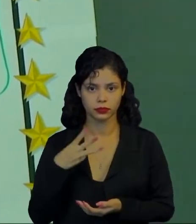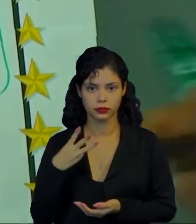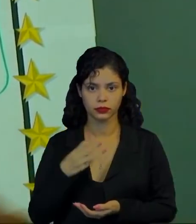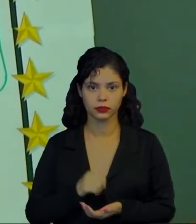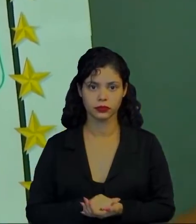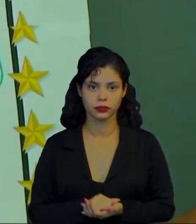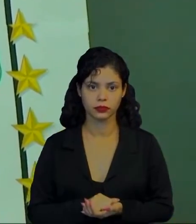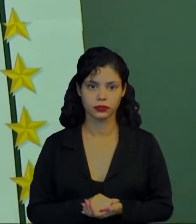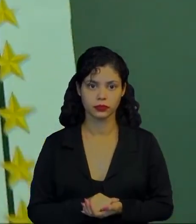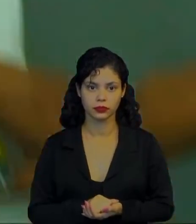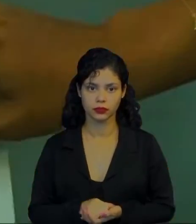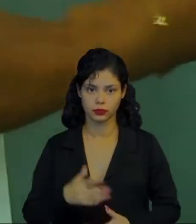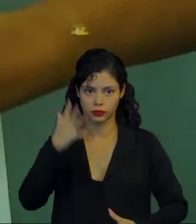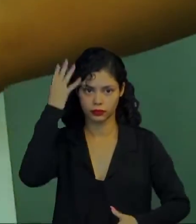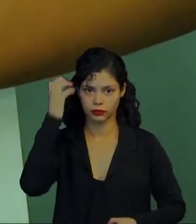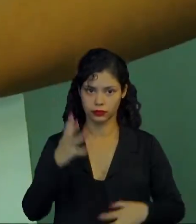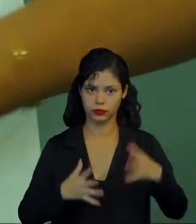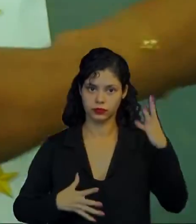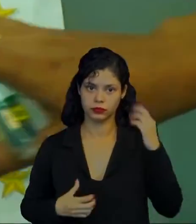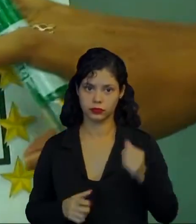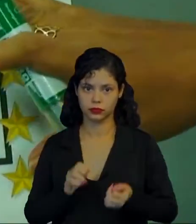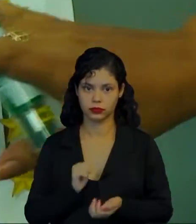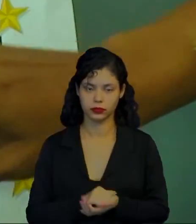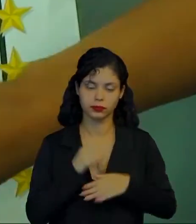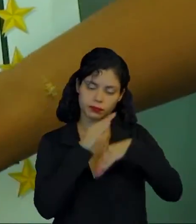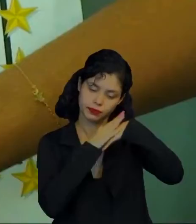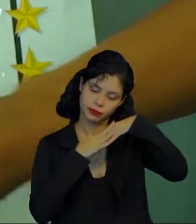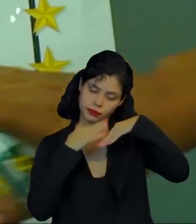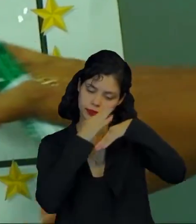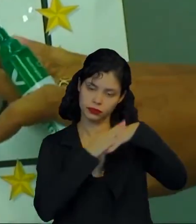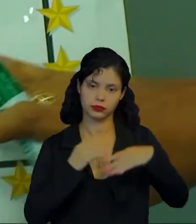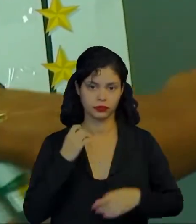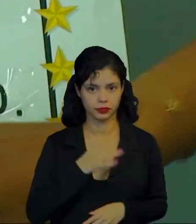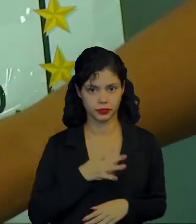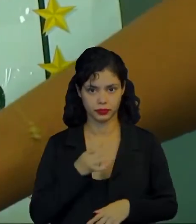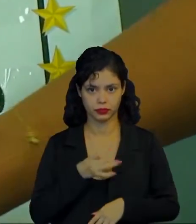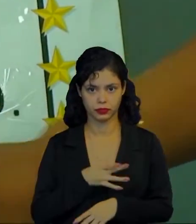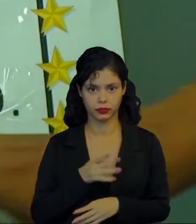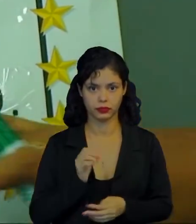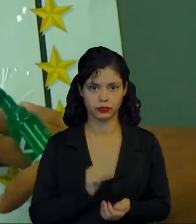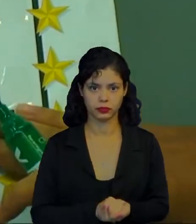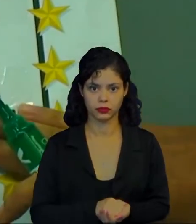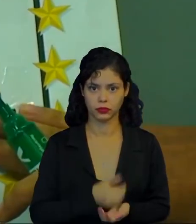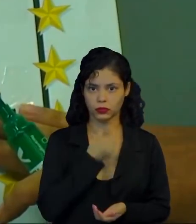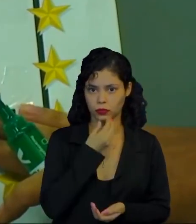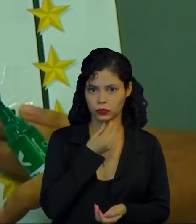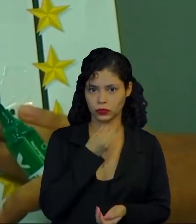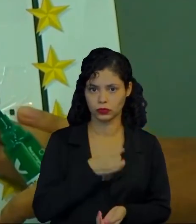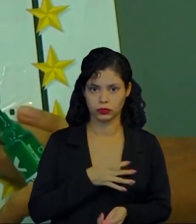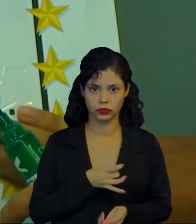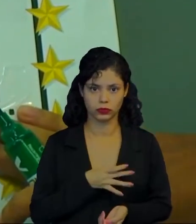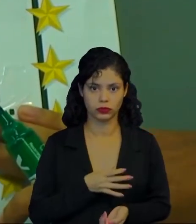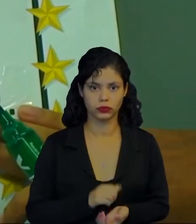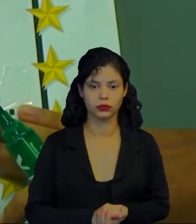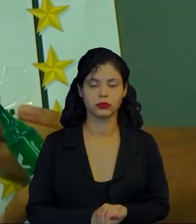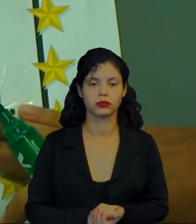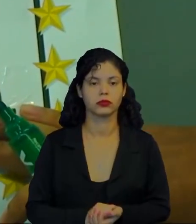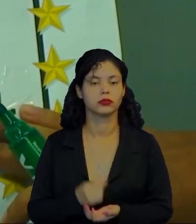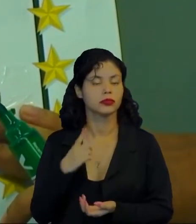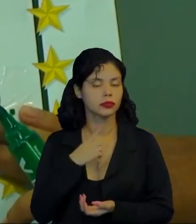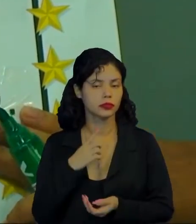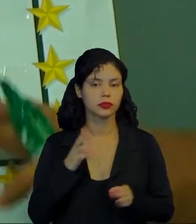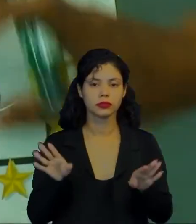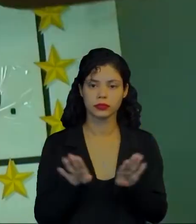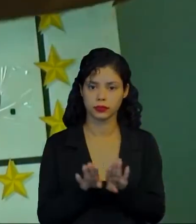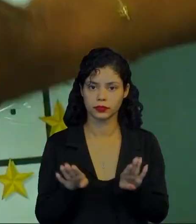parte. Um macaco tão manhoso mete medo no medroso. Então, aqui nós